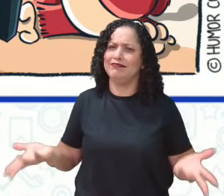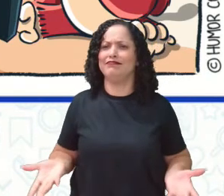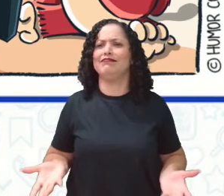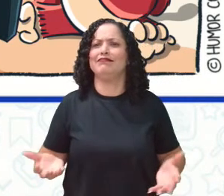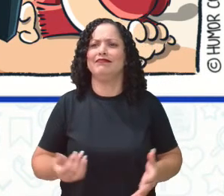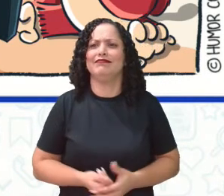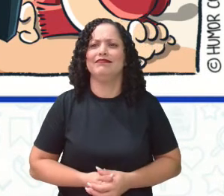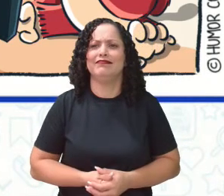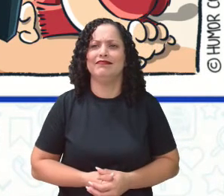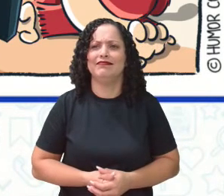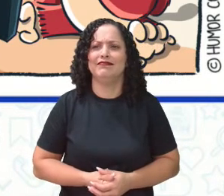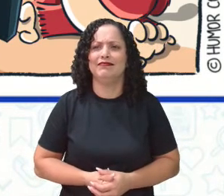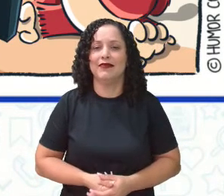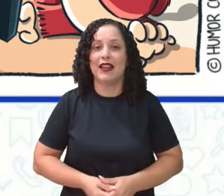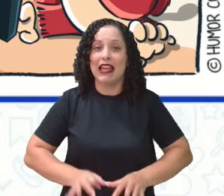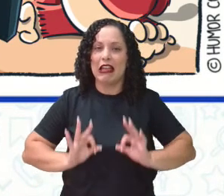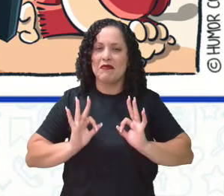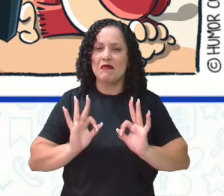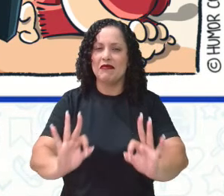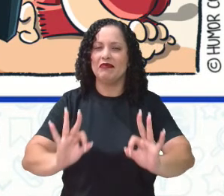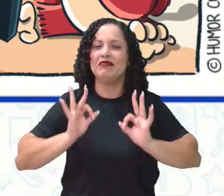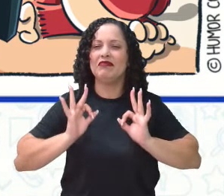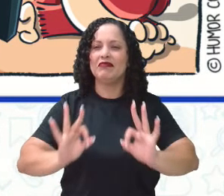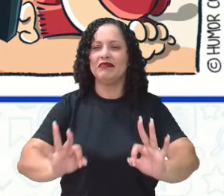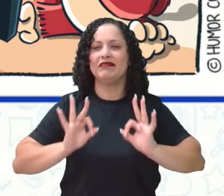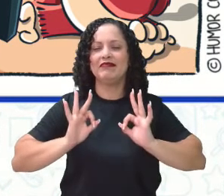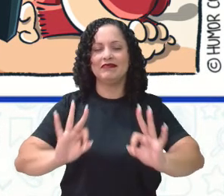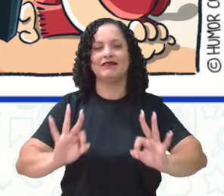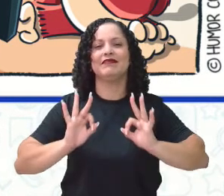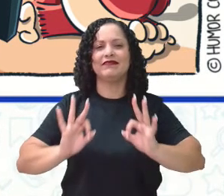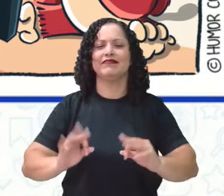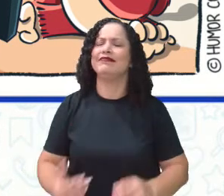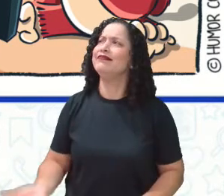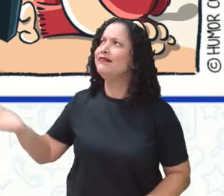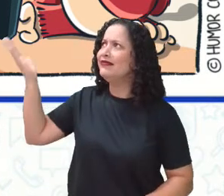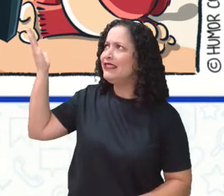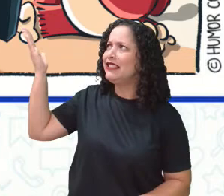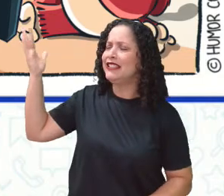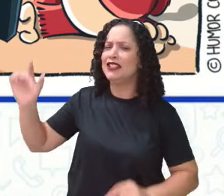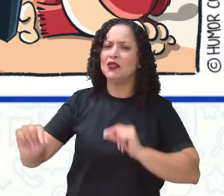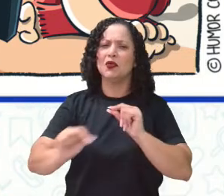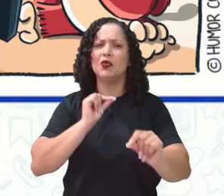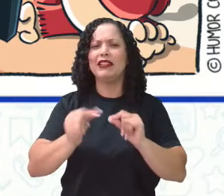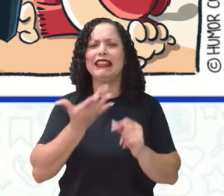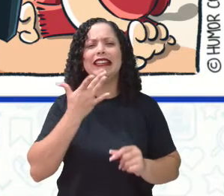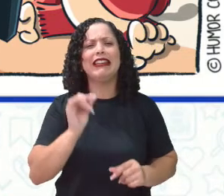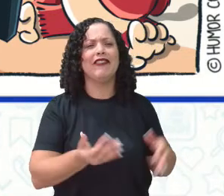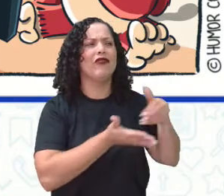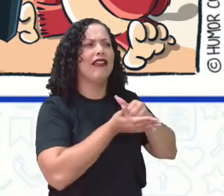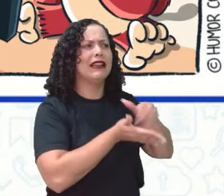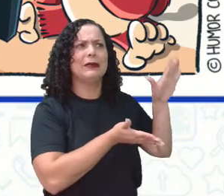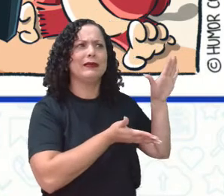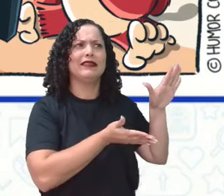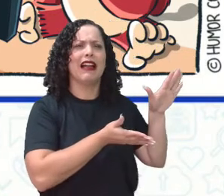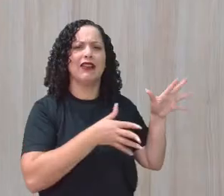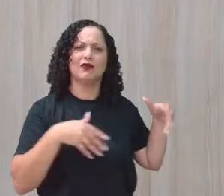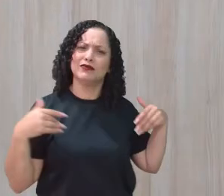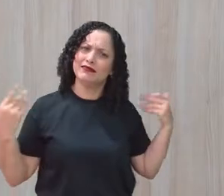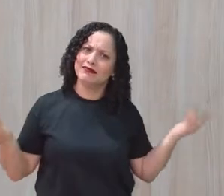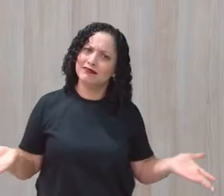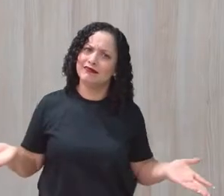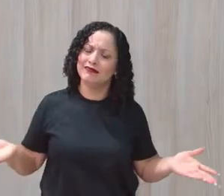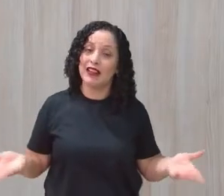Mara Super. E aí, interessante essa colocação, né? Quem foi eliminado? Será que agora, quando